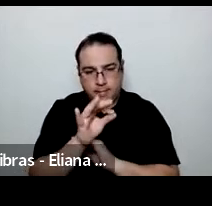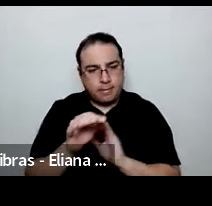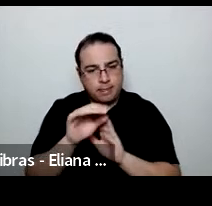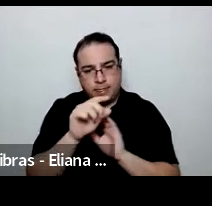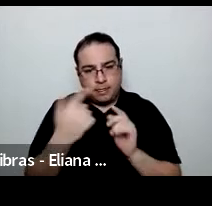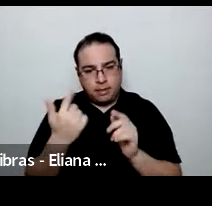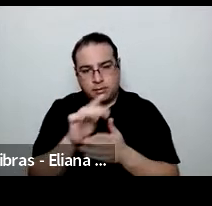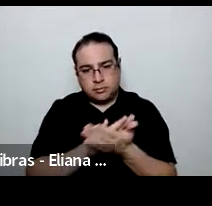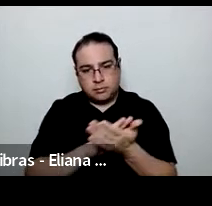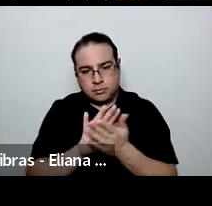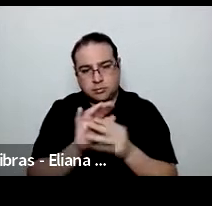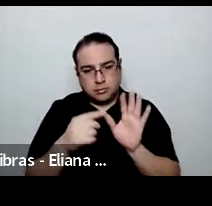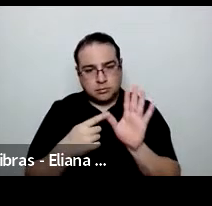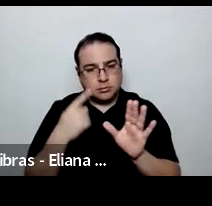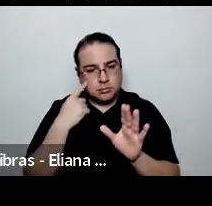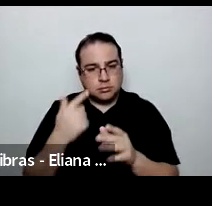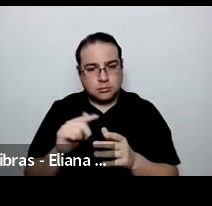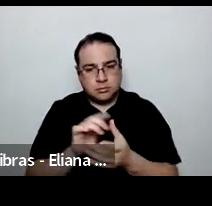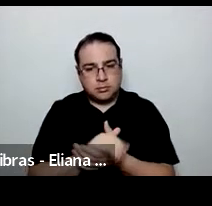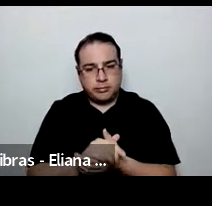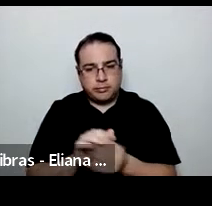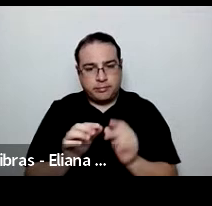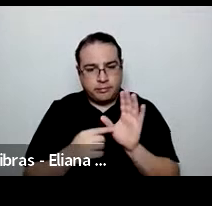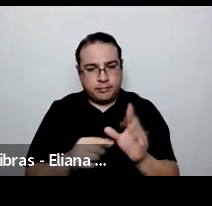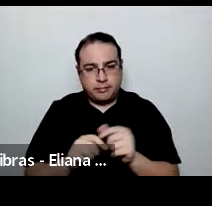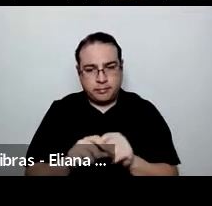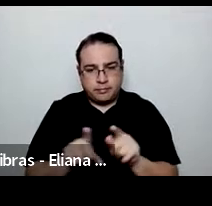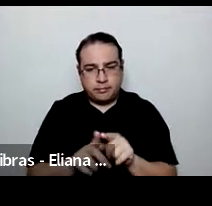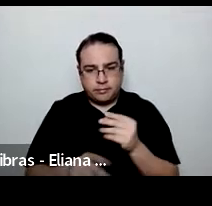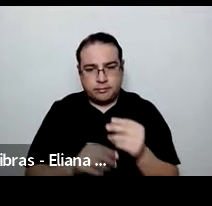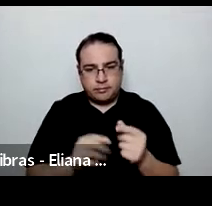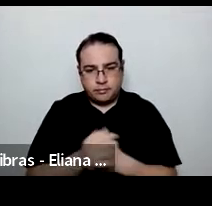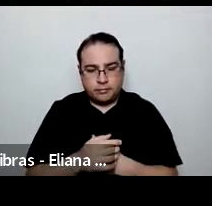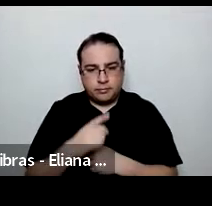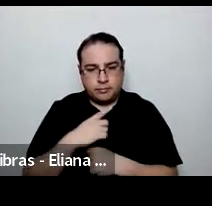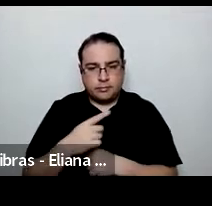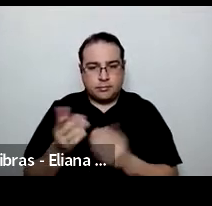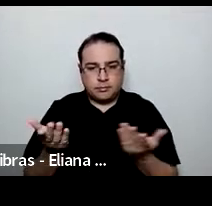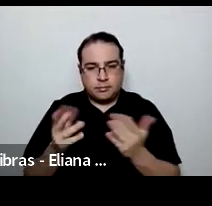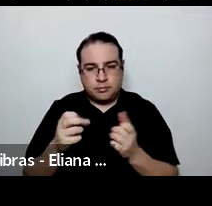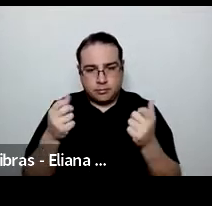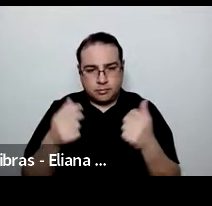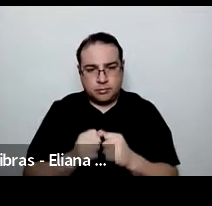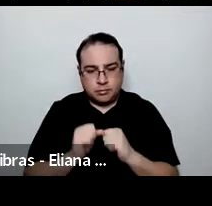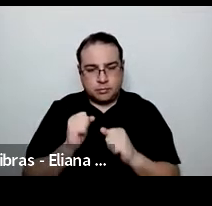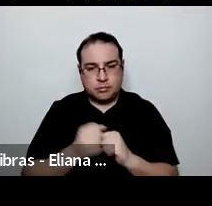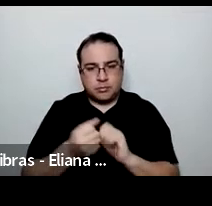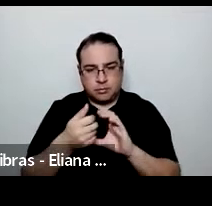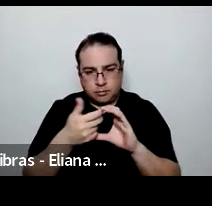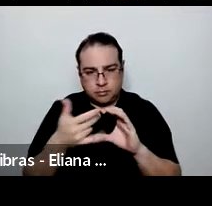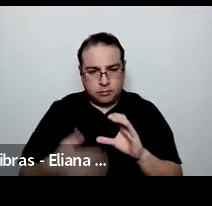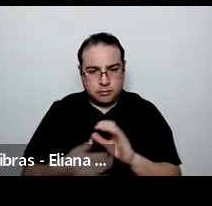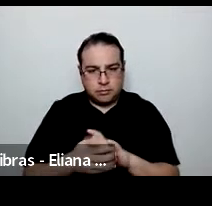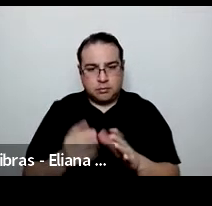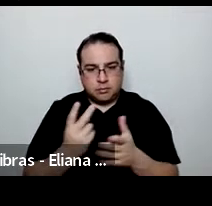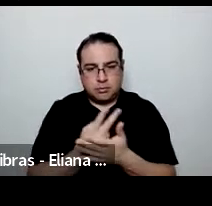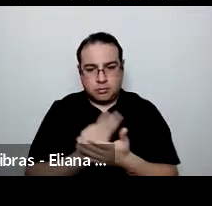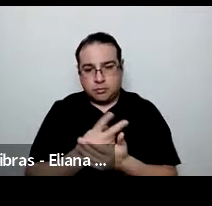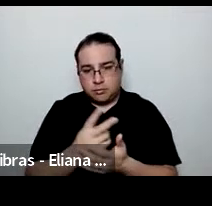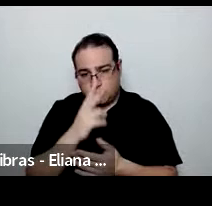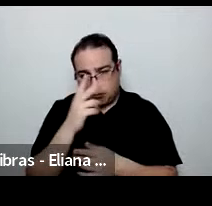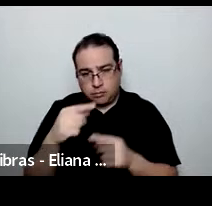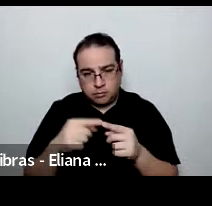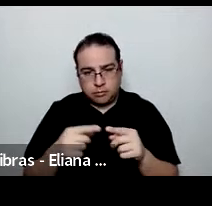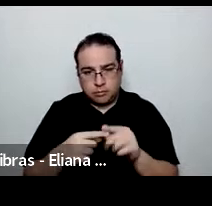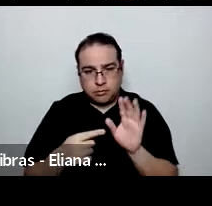forma que não de forma que não corresponde a efetiva movimentação de recursos pode caracterizante para sangrar a